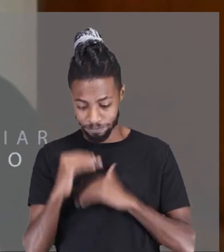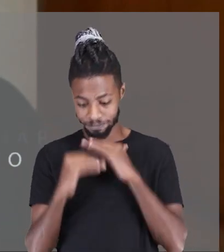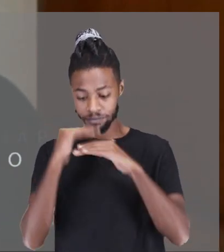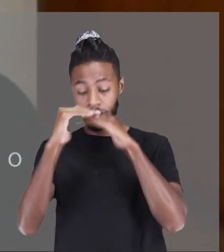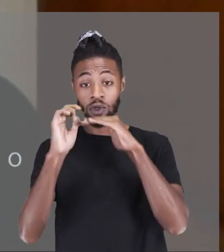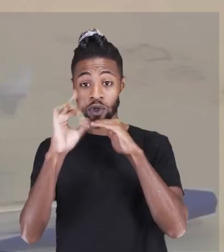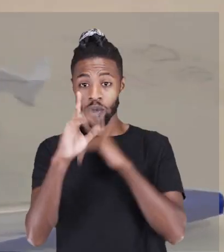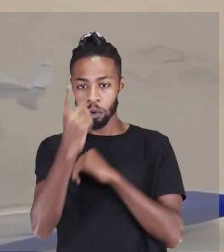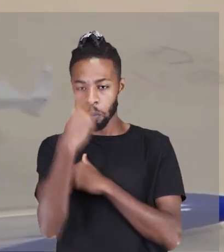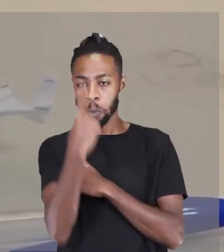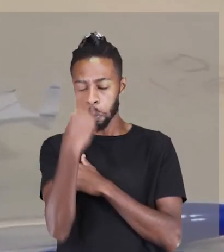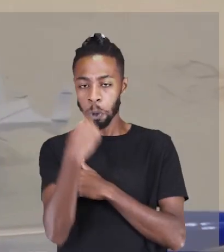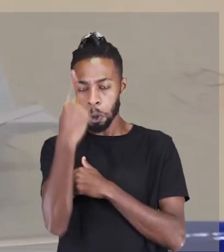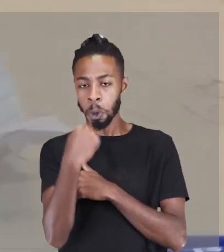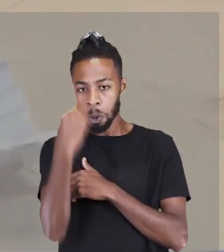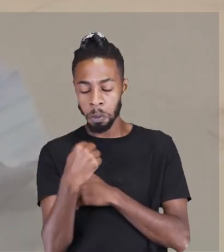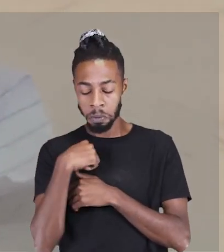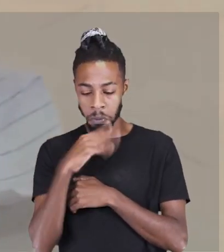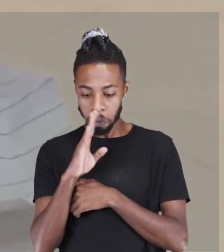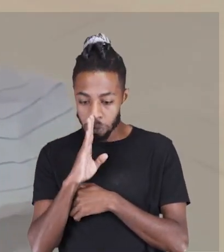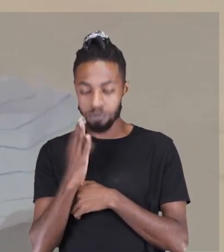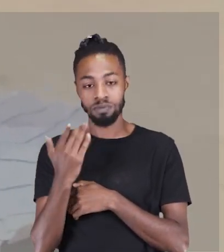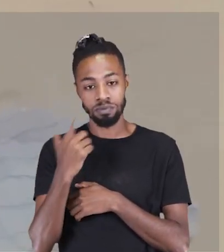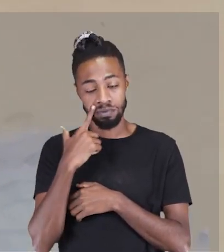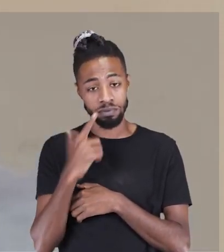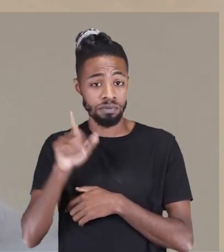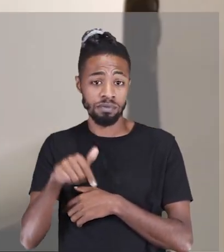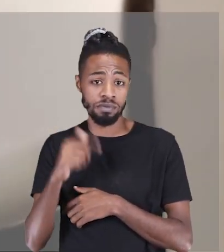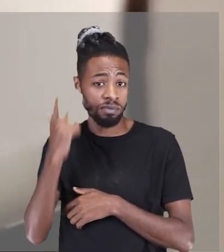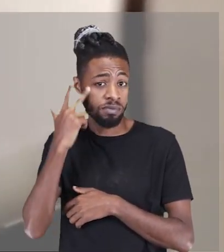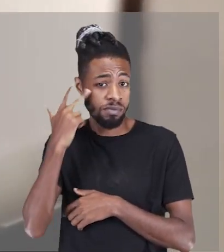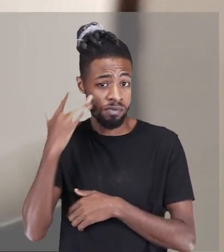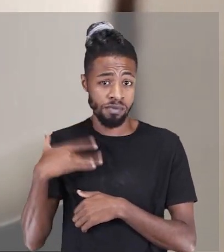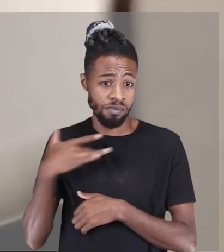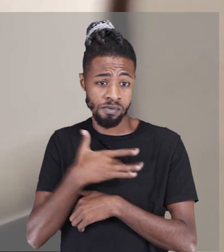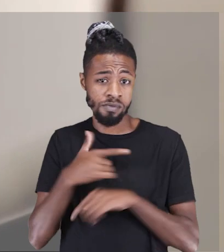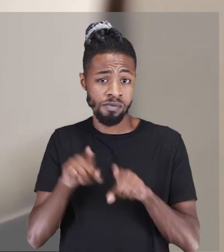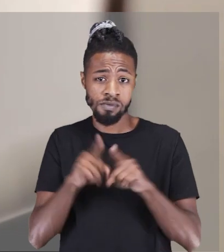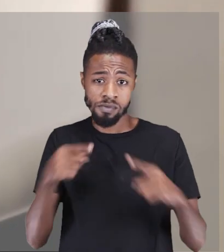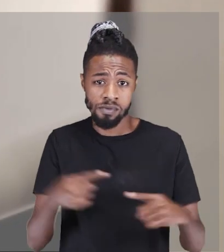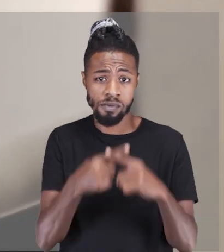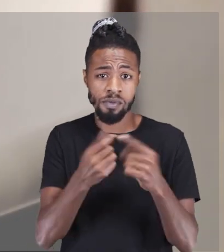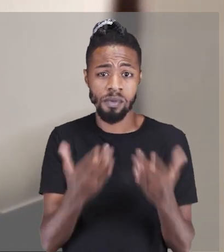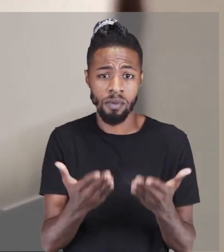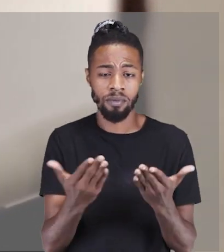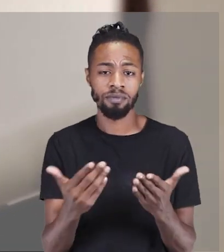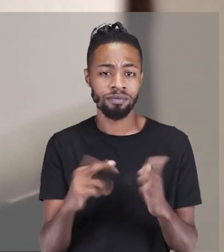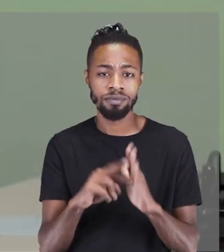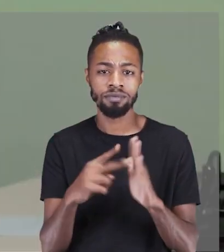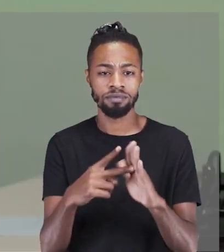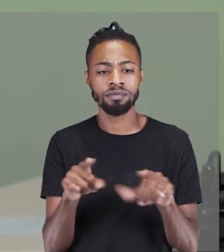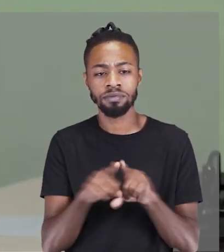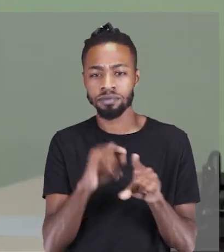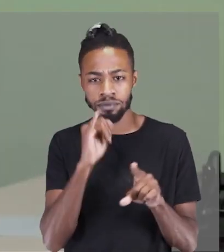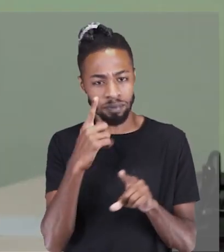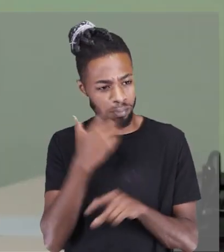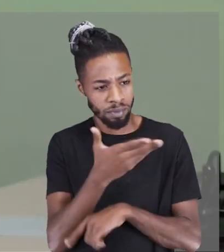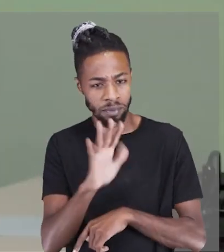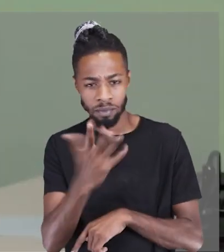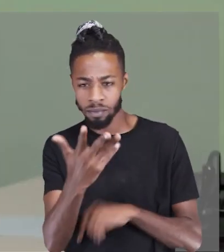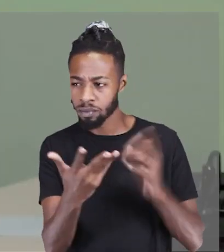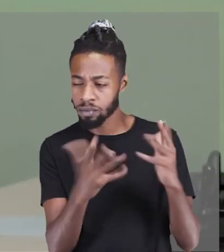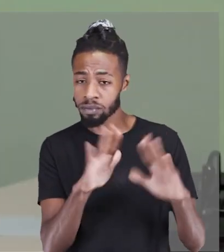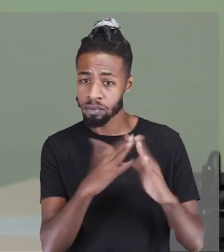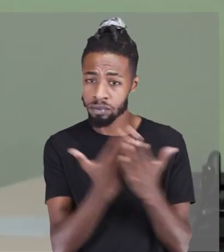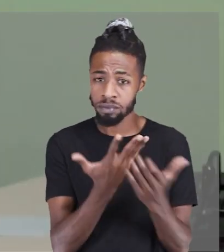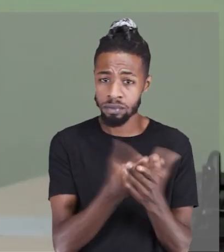alguém manda, a autoridade manda. Então faz parte da saúde o desafio. Então, todas essas